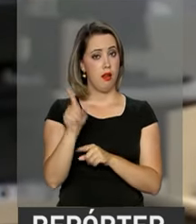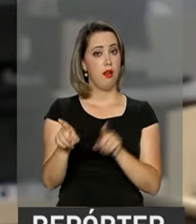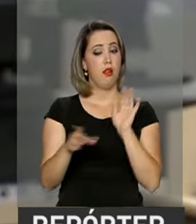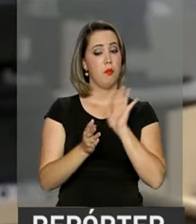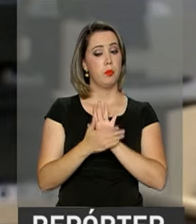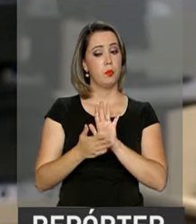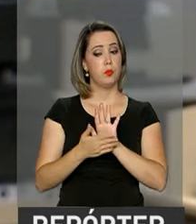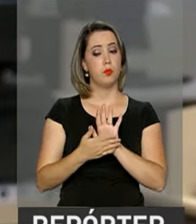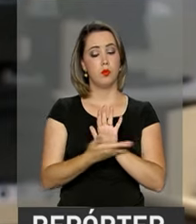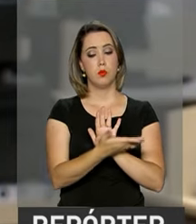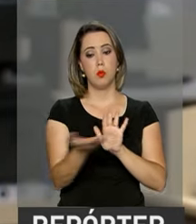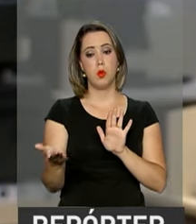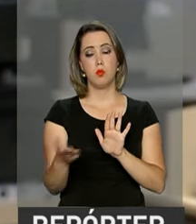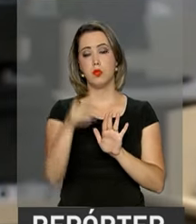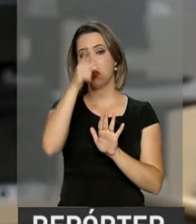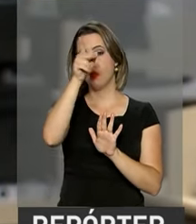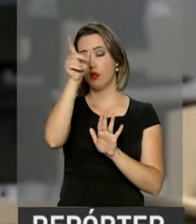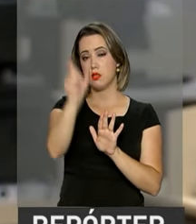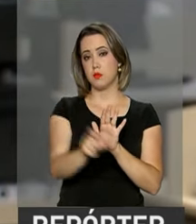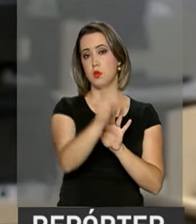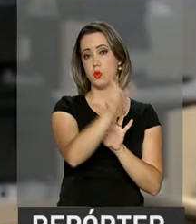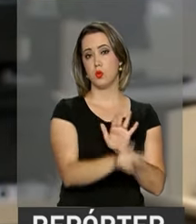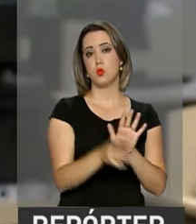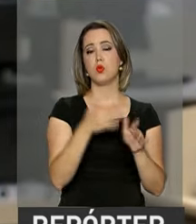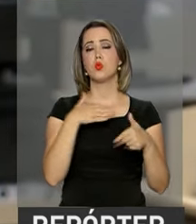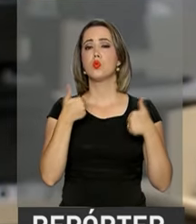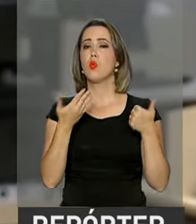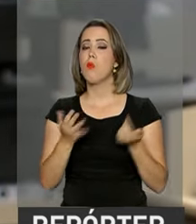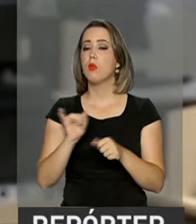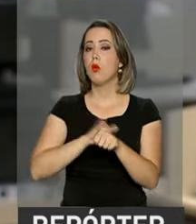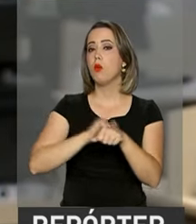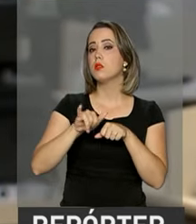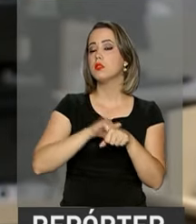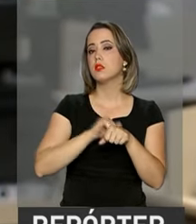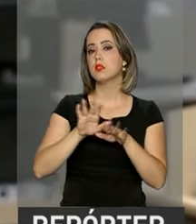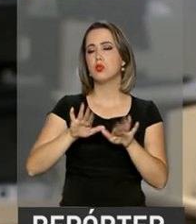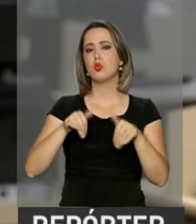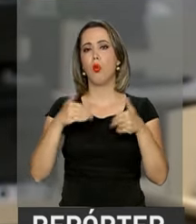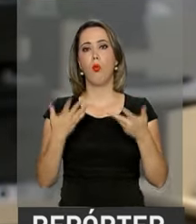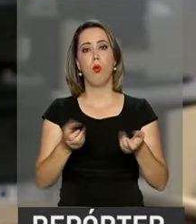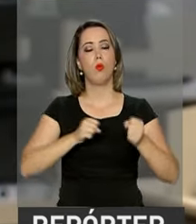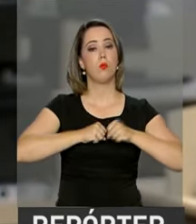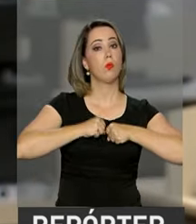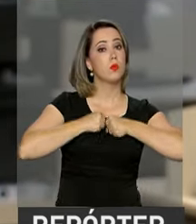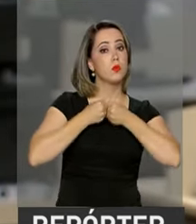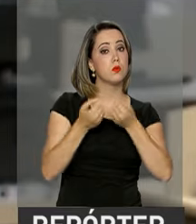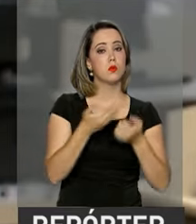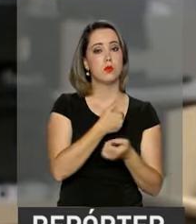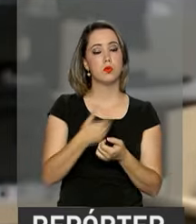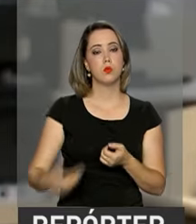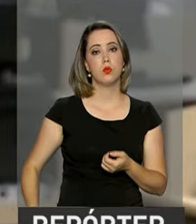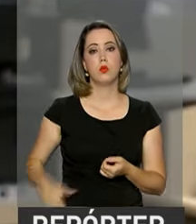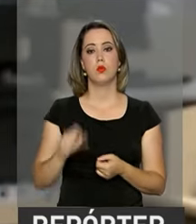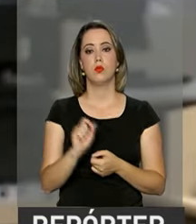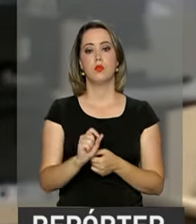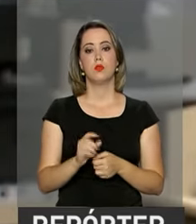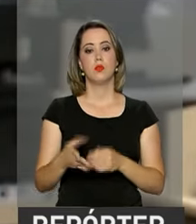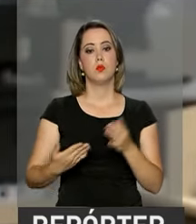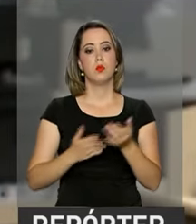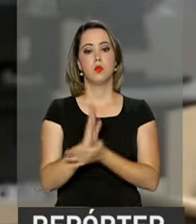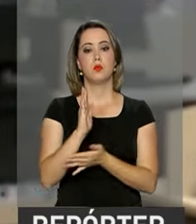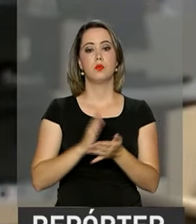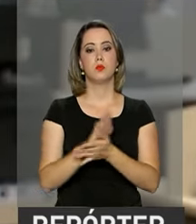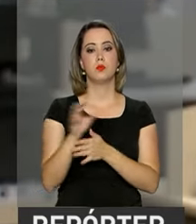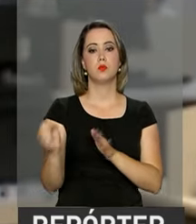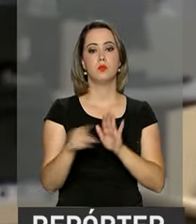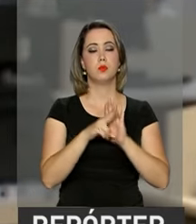investidores e técnicos financeiros as estratégias e os esforços do Governo e do congresso brasileiros para apresentar e aprovar